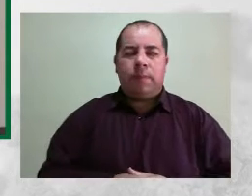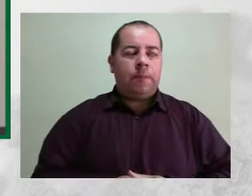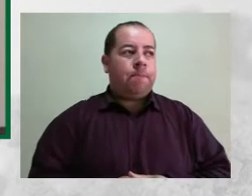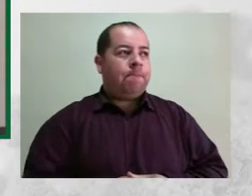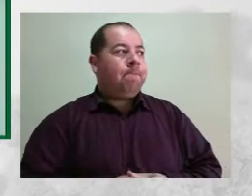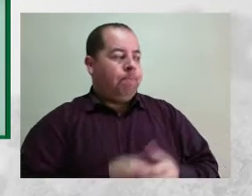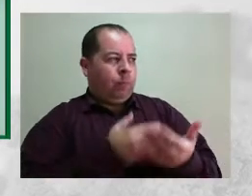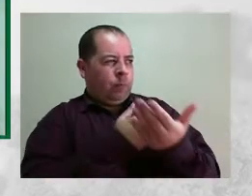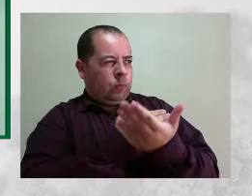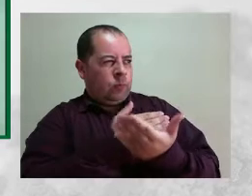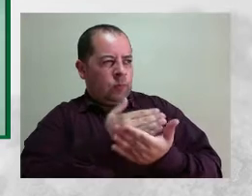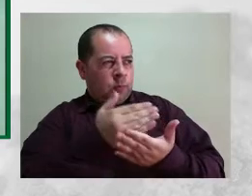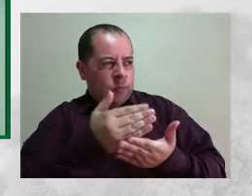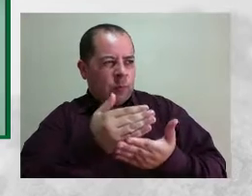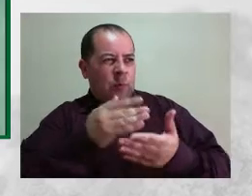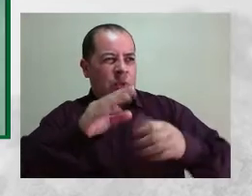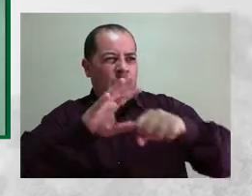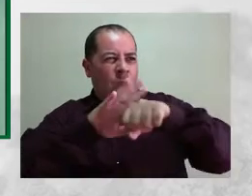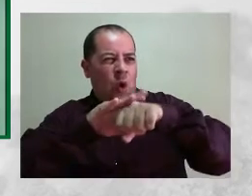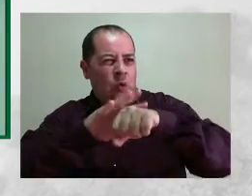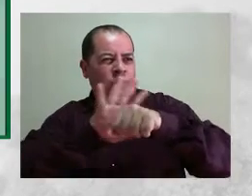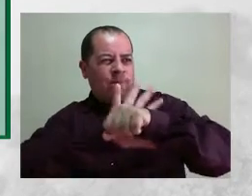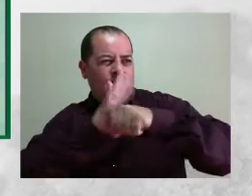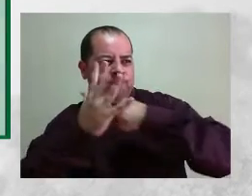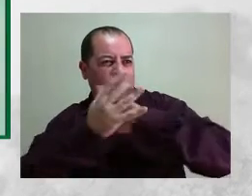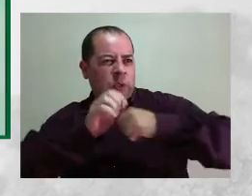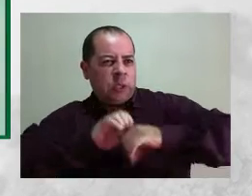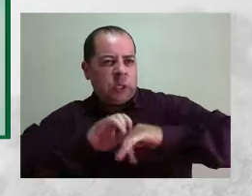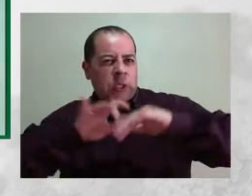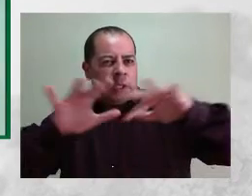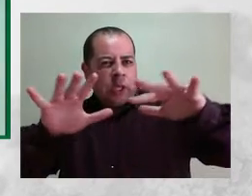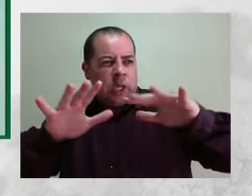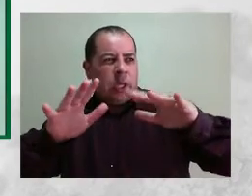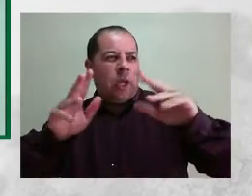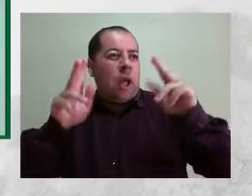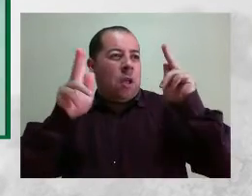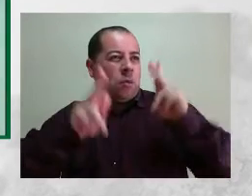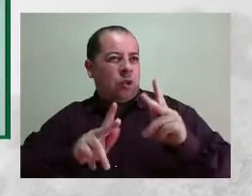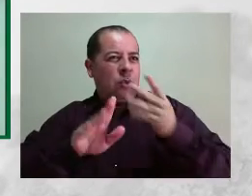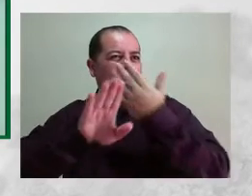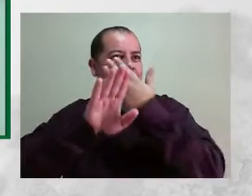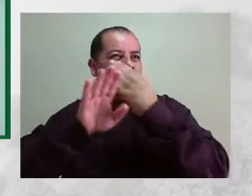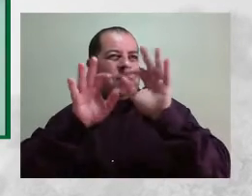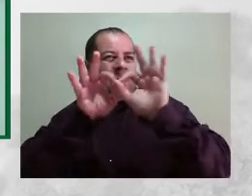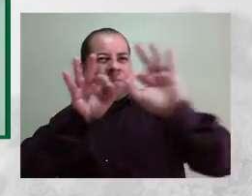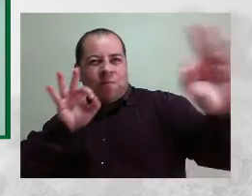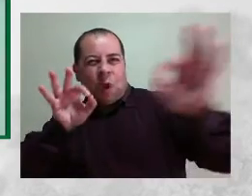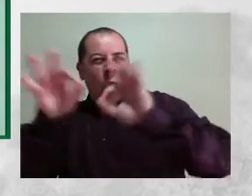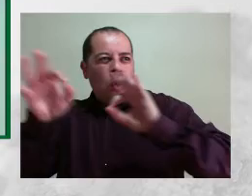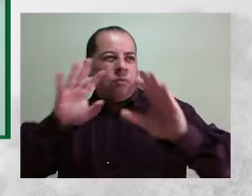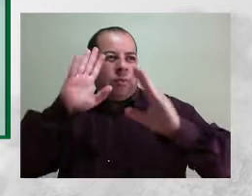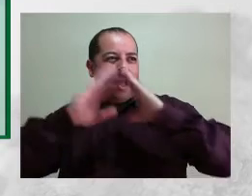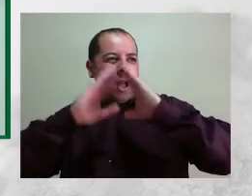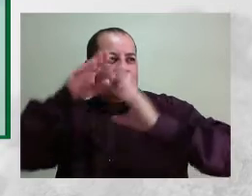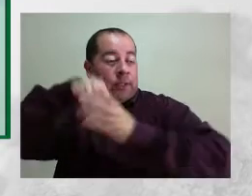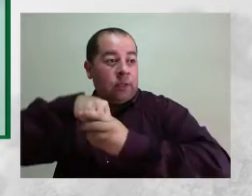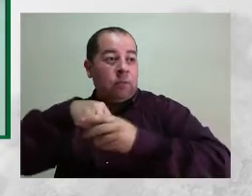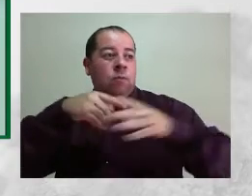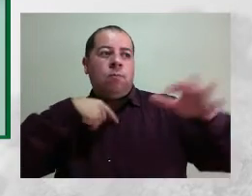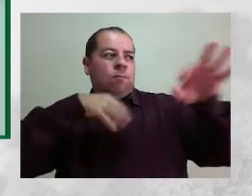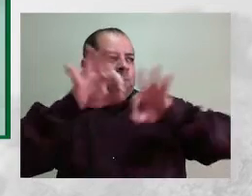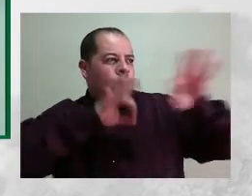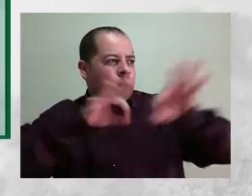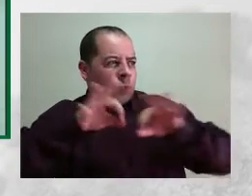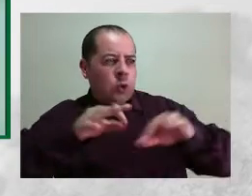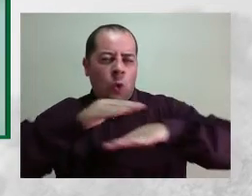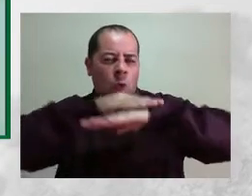Covid-19? Desde o começo da pandemia, do isolamento social, começou a mobilização dentro